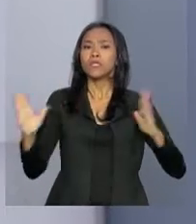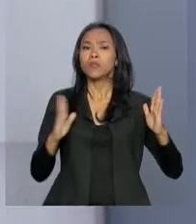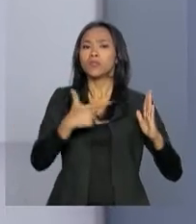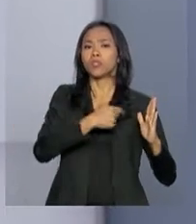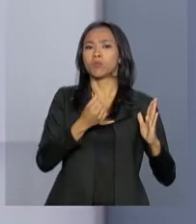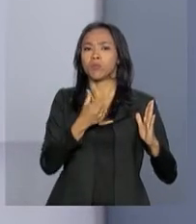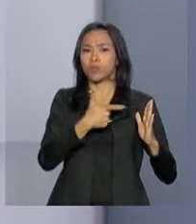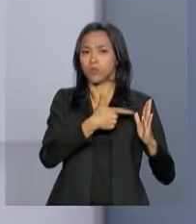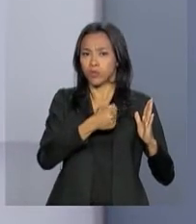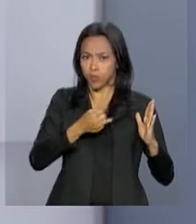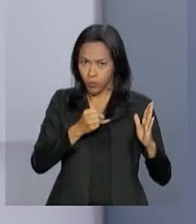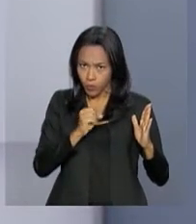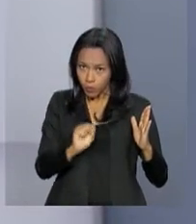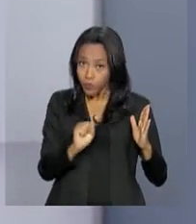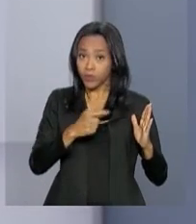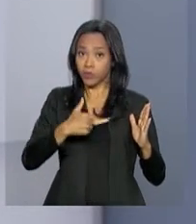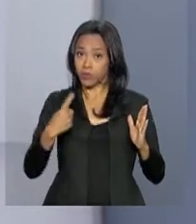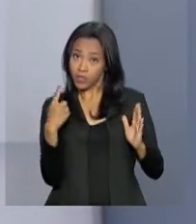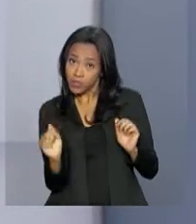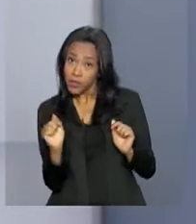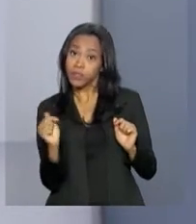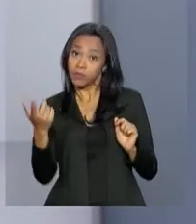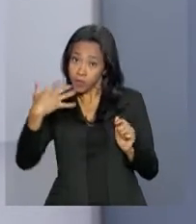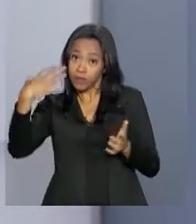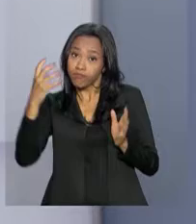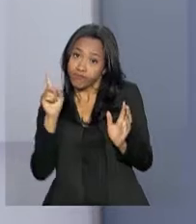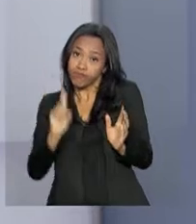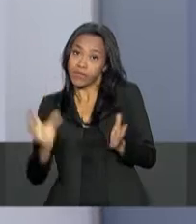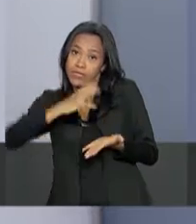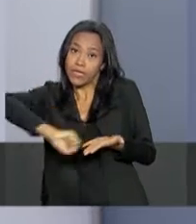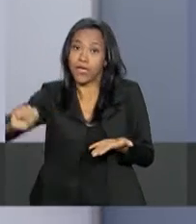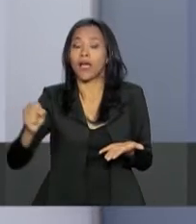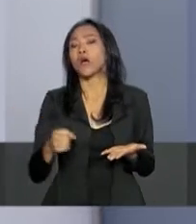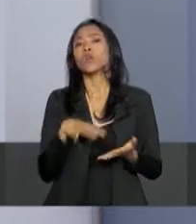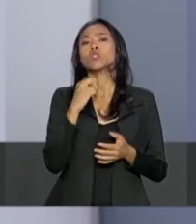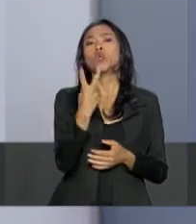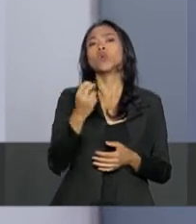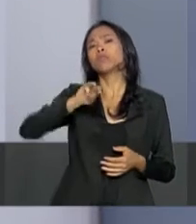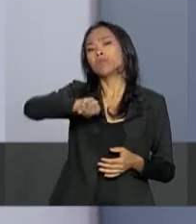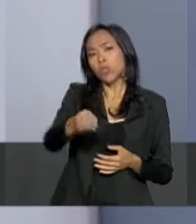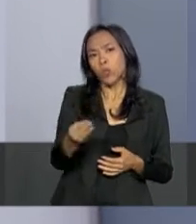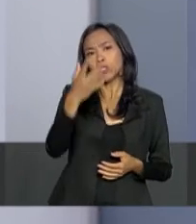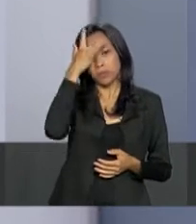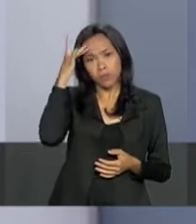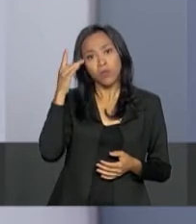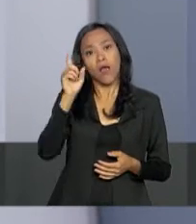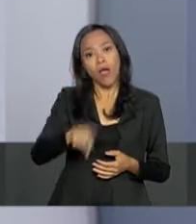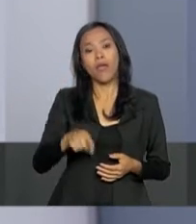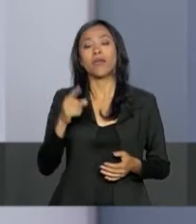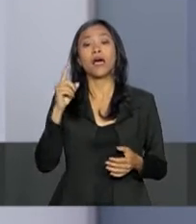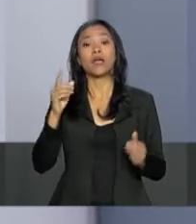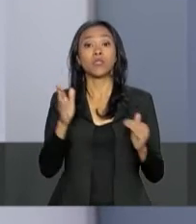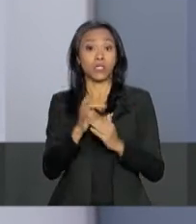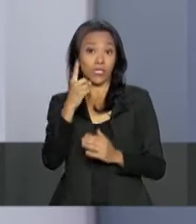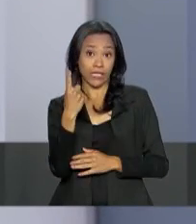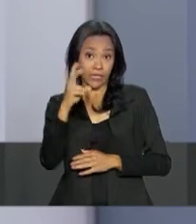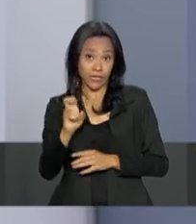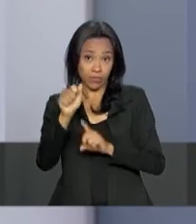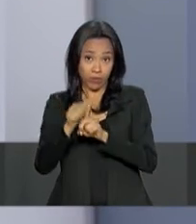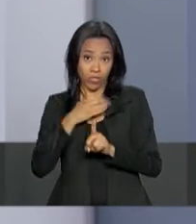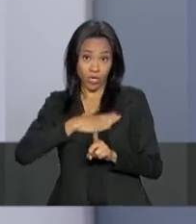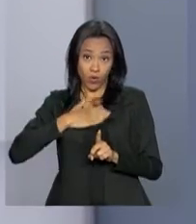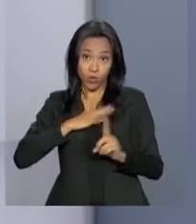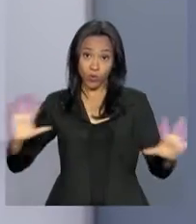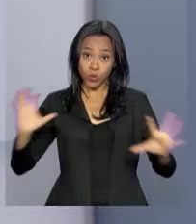o crédito bancário para mais de 2 milhões de contribuintes será no dia 15 de agosto totalizando o valor de 3 bilhões